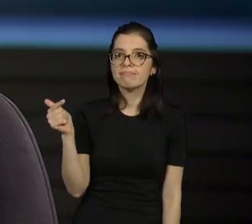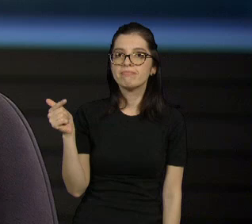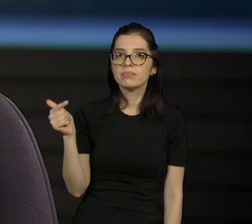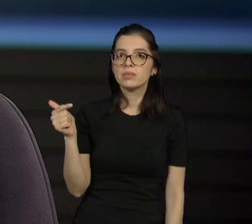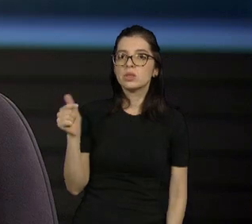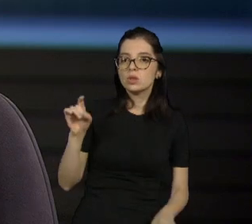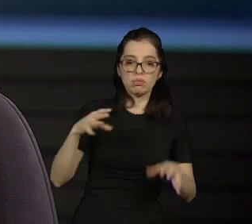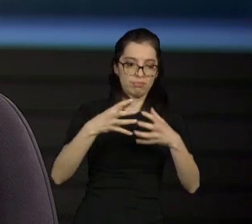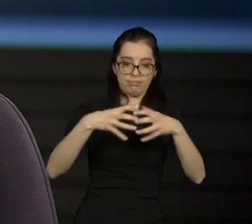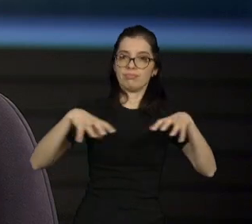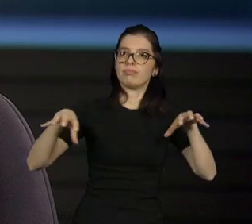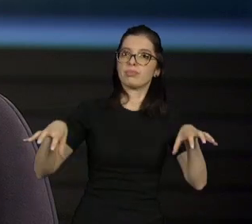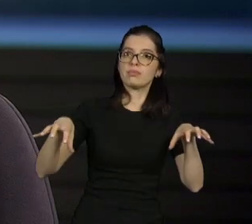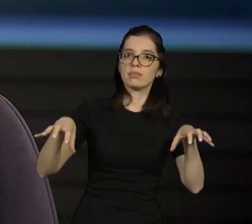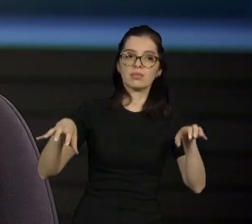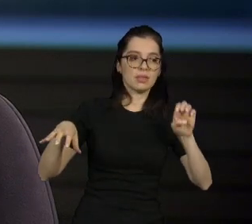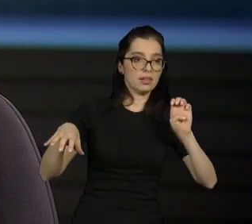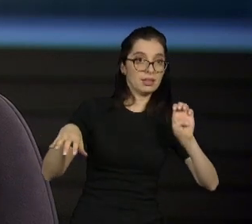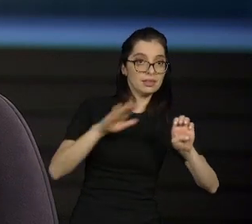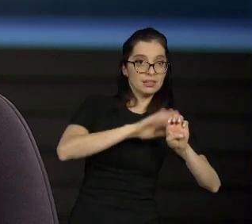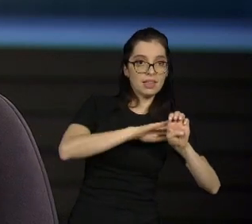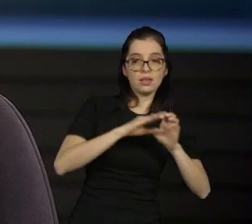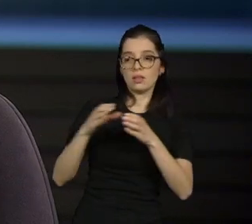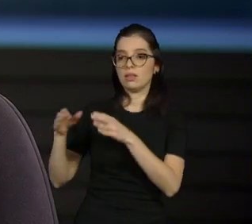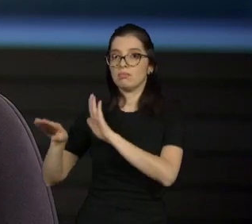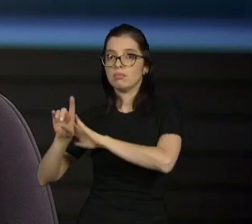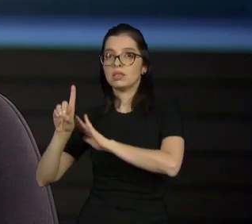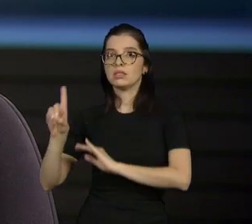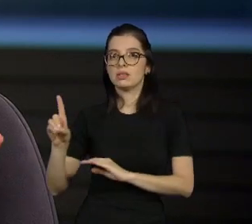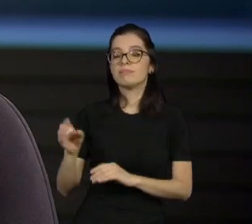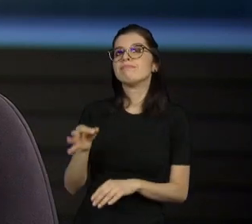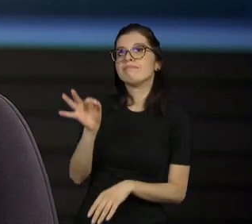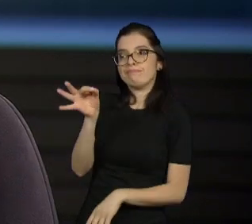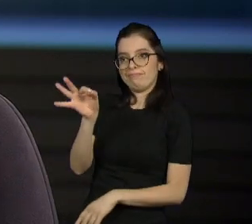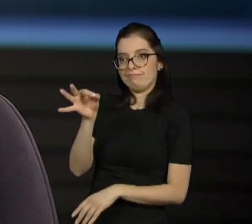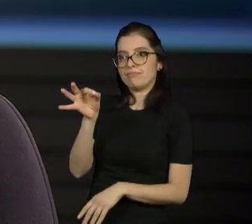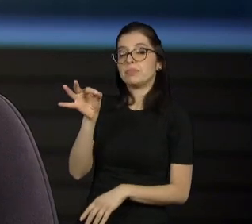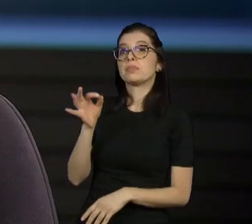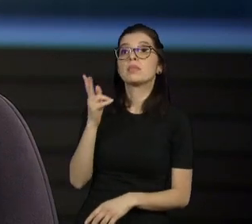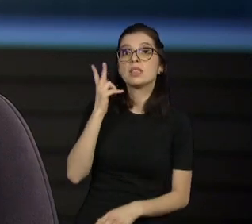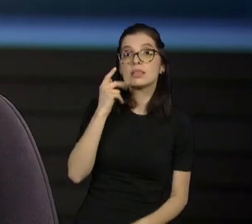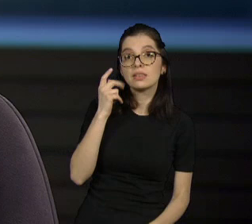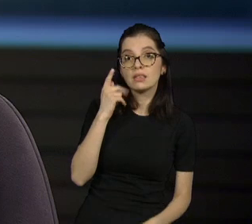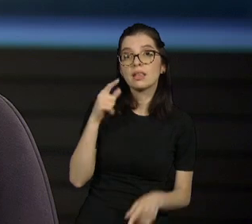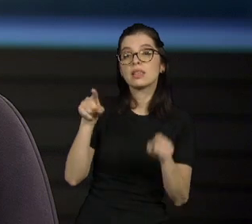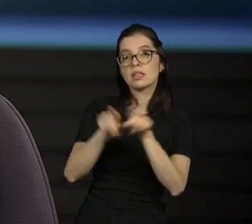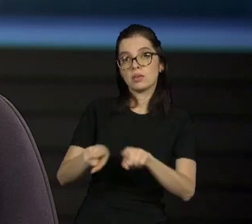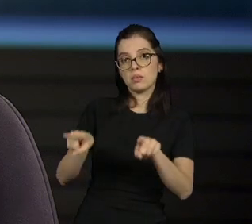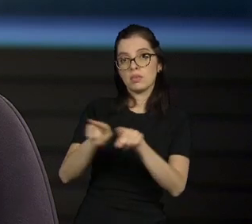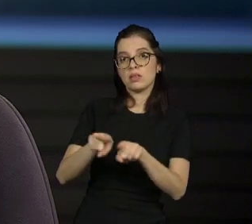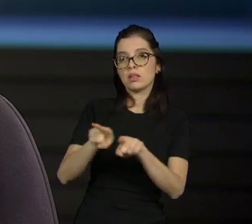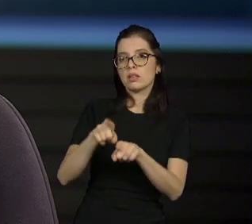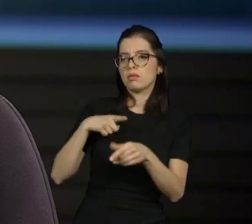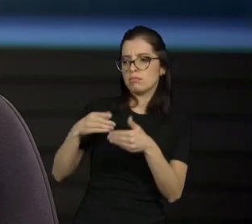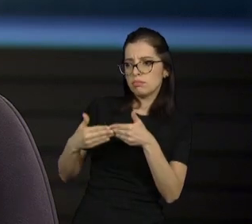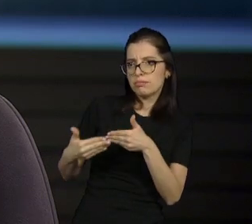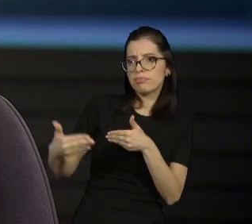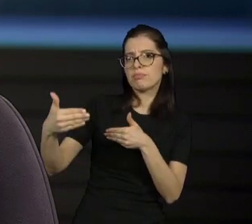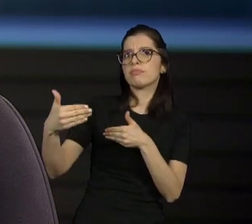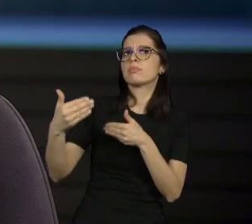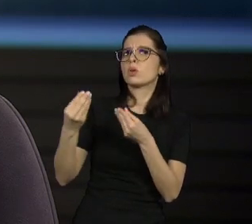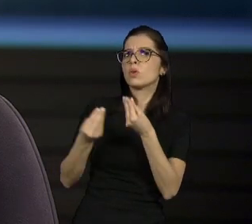Tasso Gereissati, teve um predomínio tucano no Ceará. Tasso Gereissati chegou a ser cogitado até como um tucano com